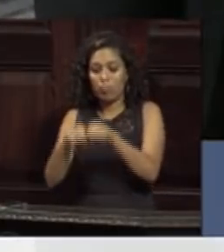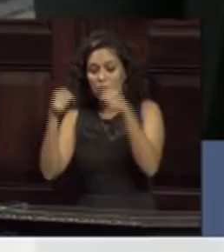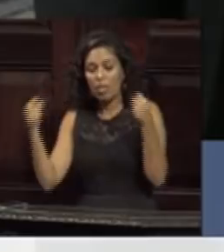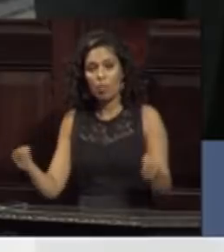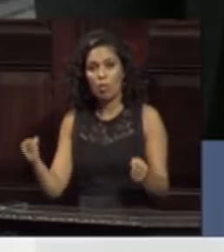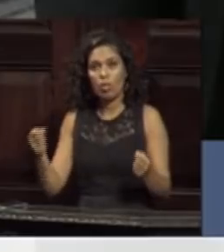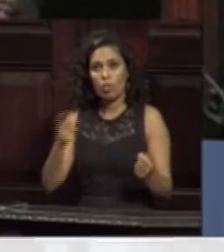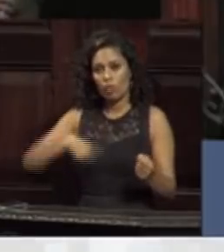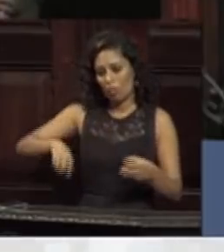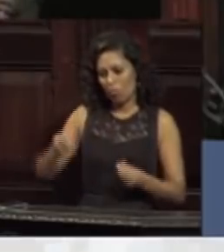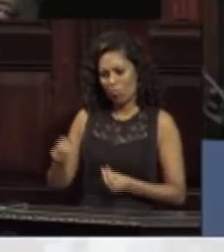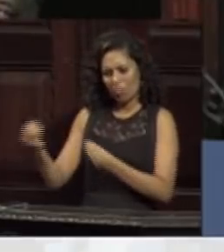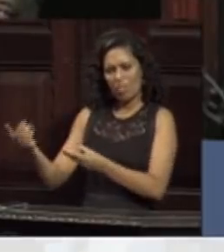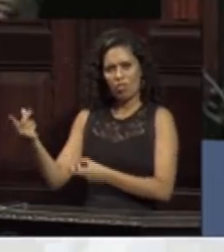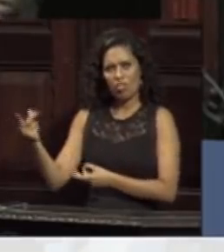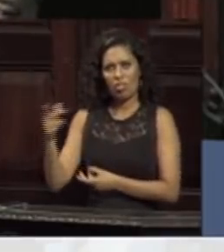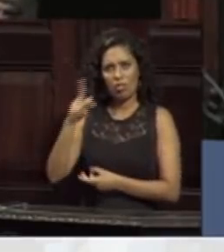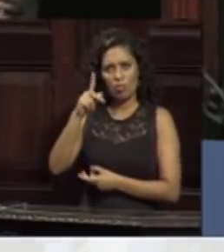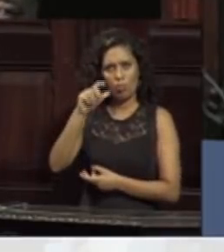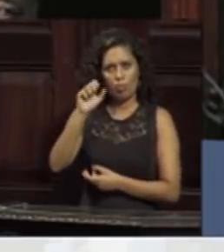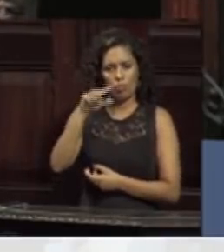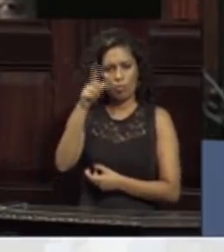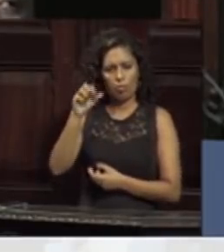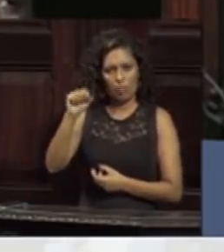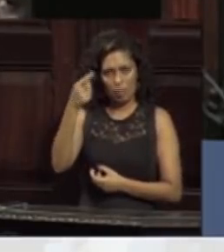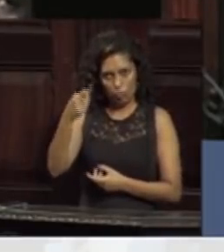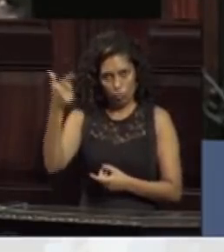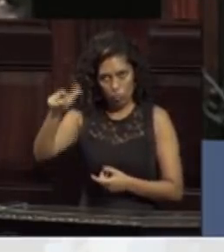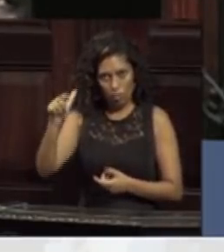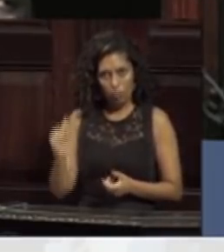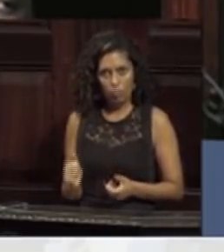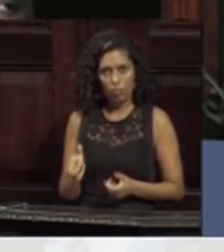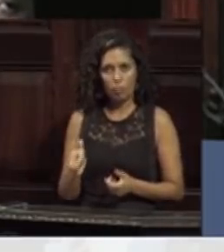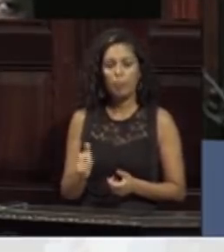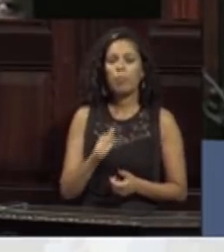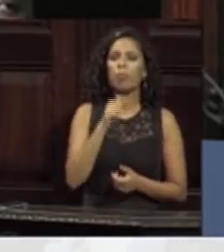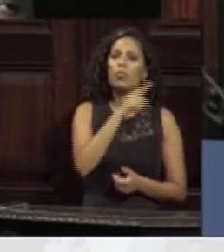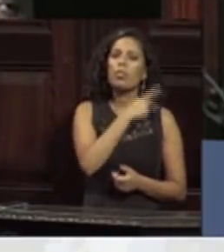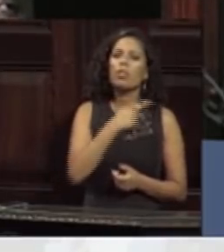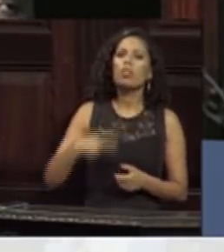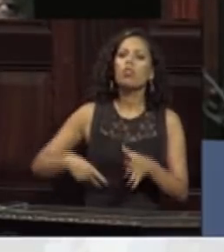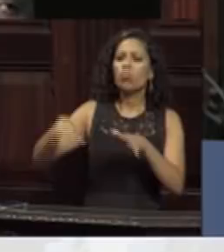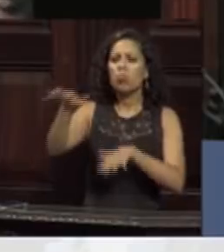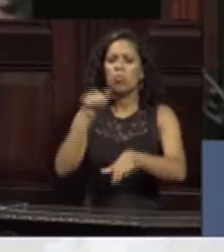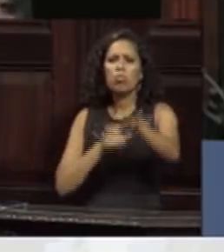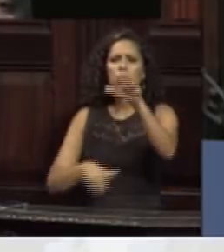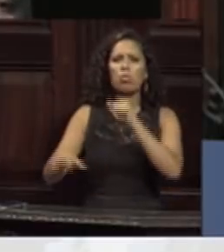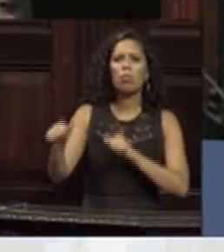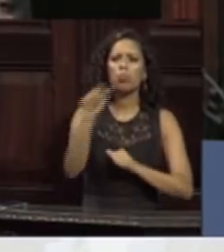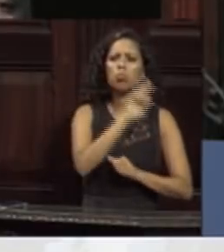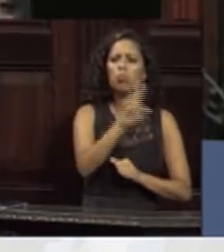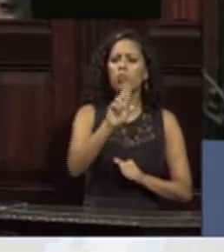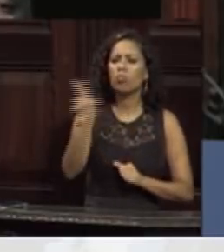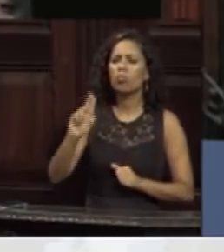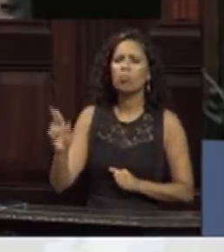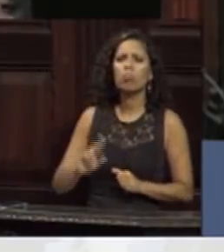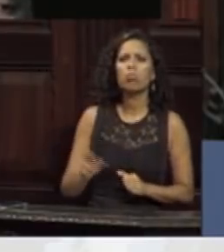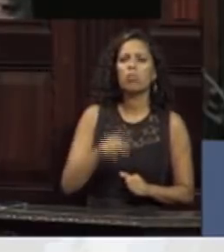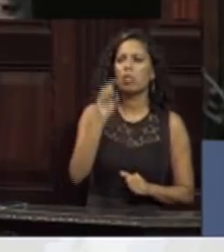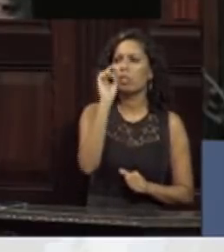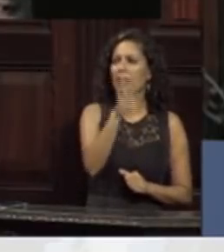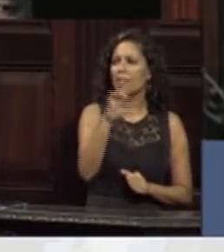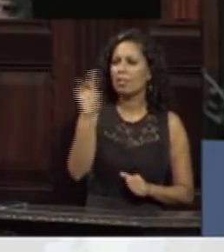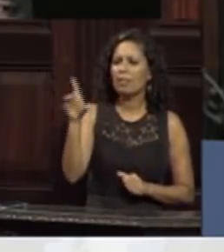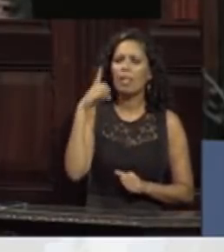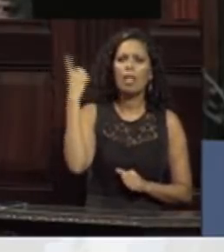Pezão. A presidência fará a primeira chamada. André Correia, Átila Nunes, Benedito Alves, Bruno Dauares, Quinho da